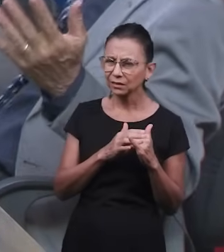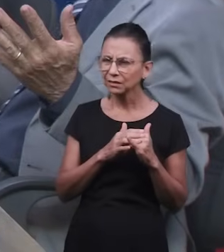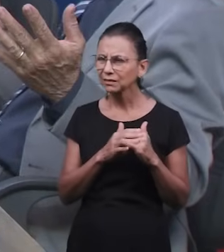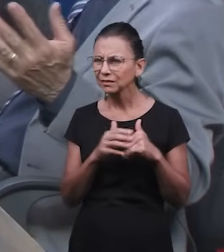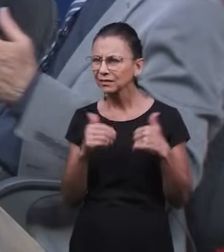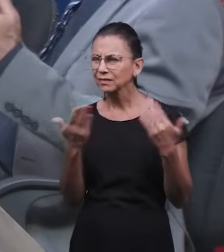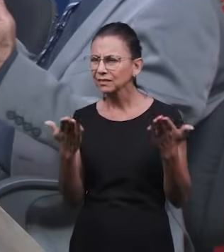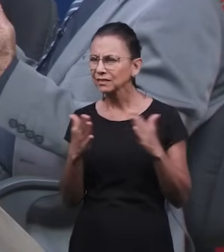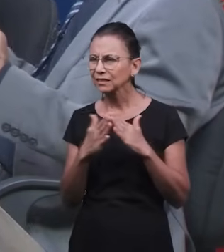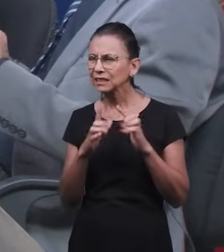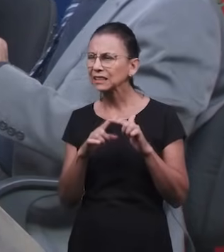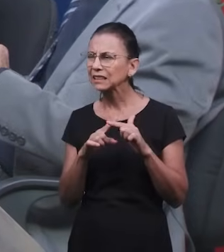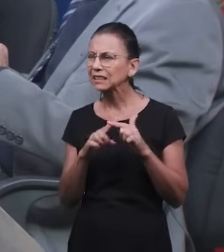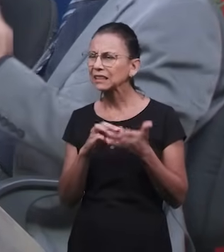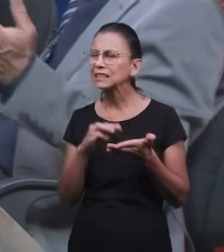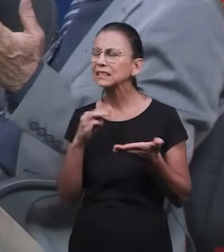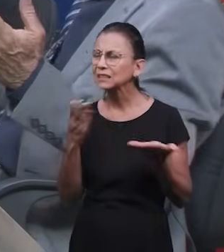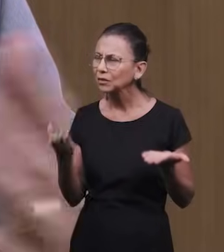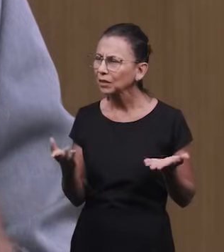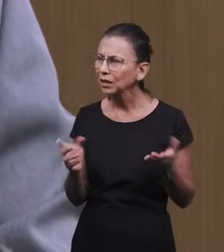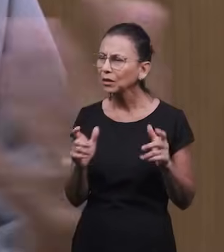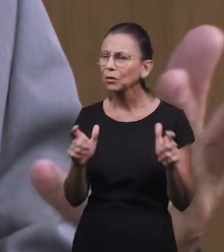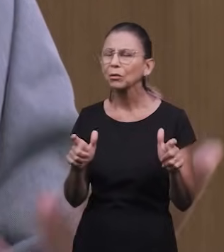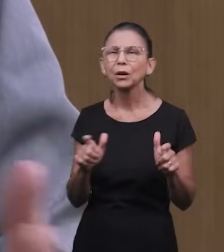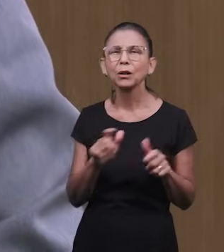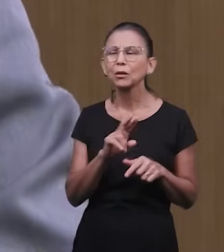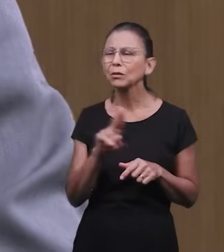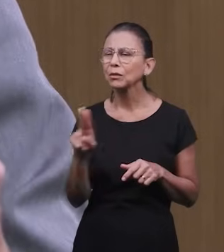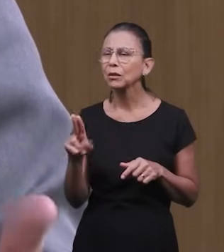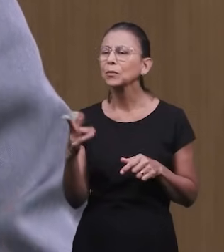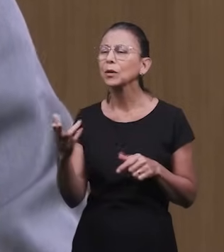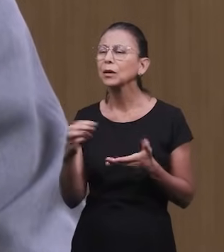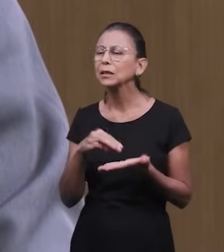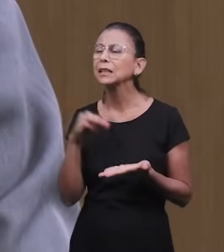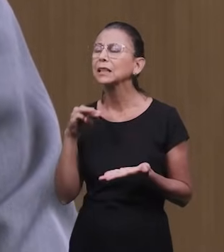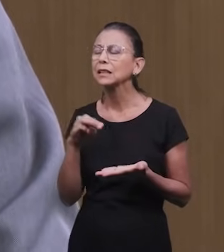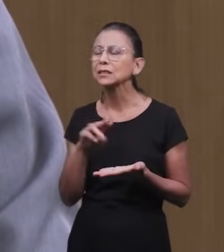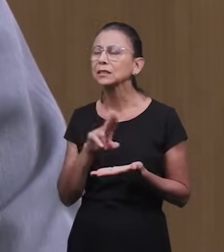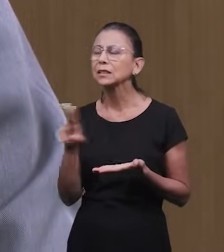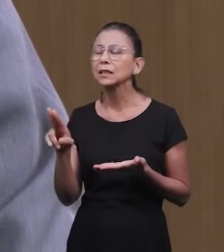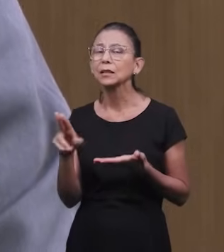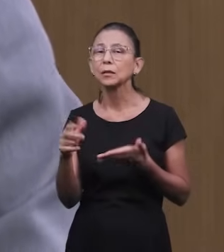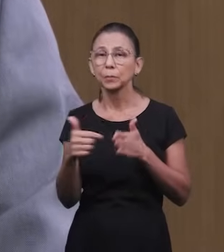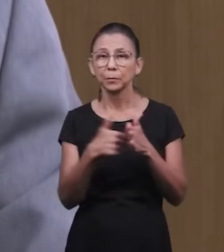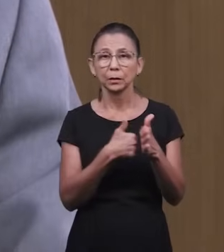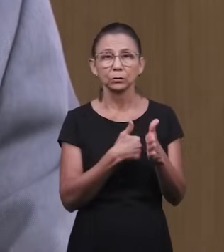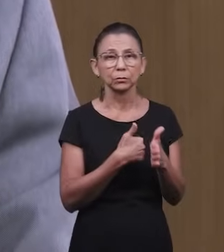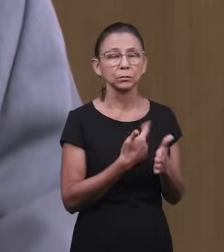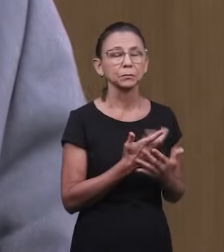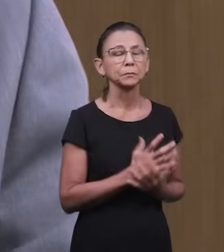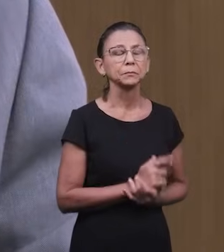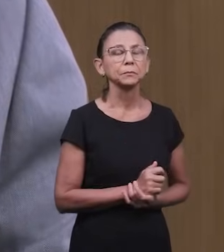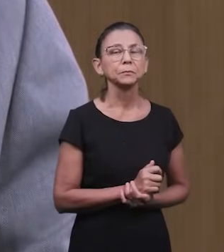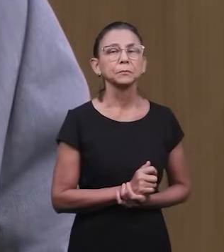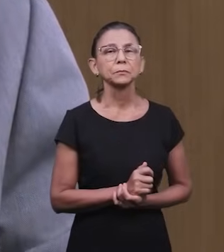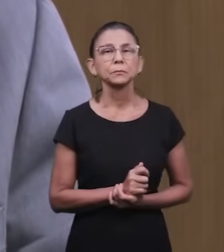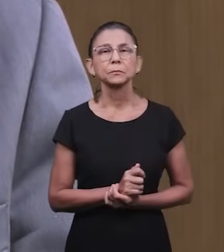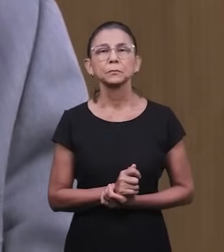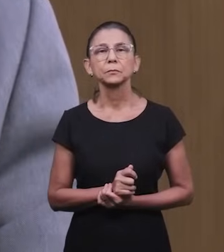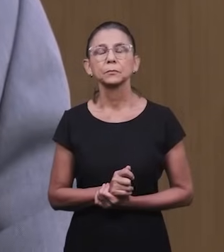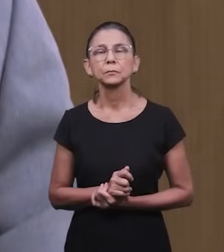que igreja, de onde está falando? De onde que é? Que igreja que é? Eu já atendi várias pessoas assim. E